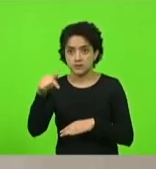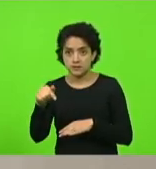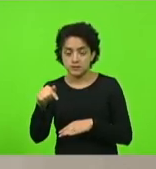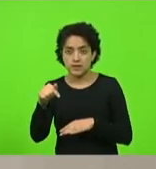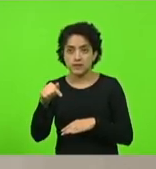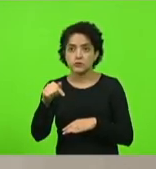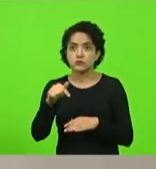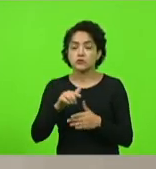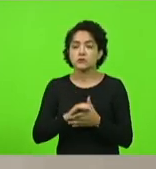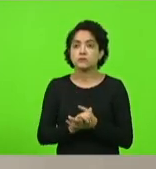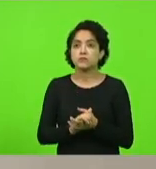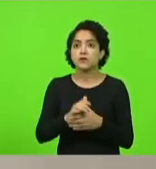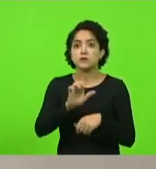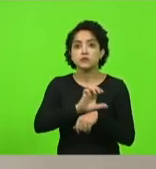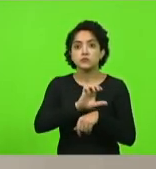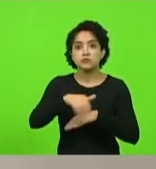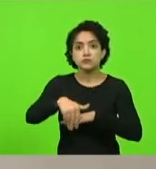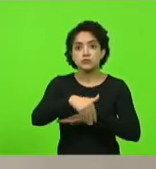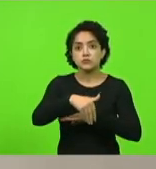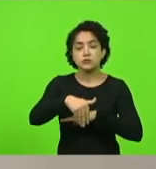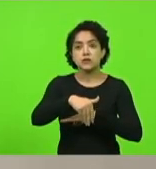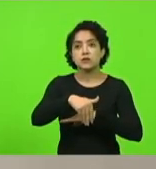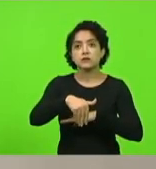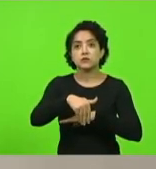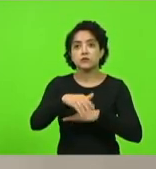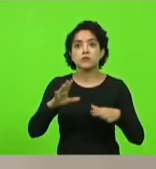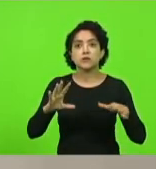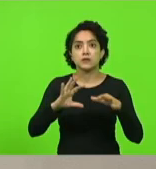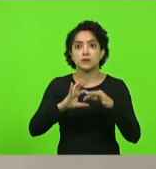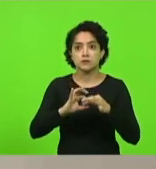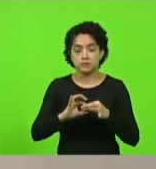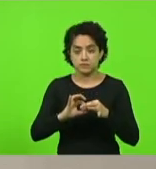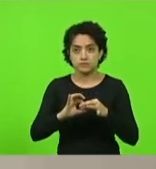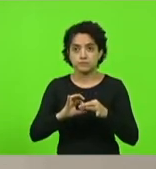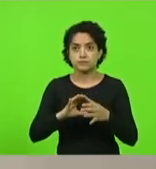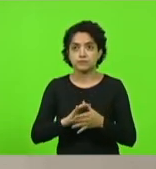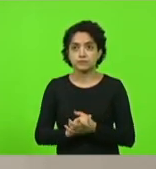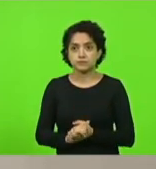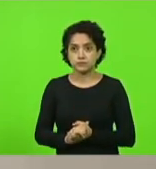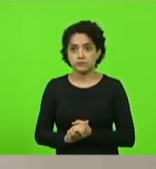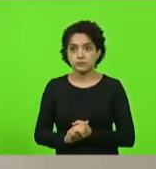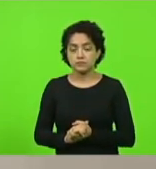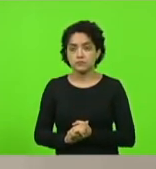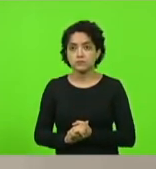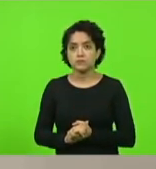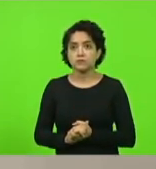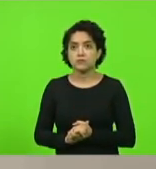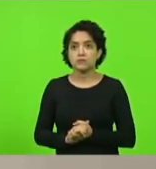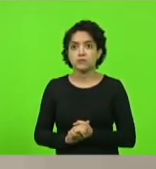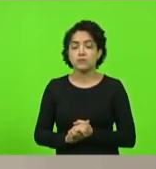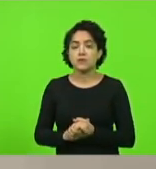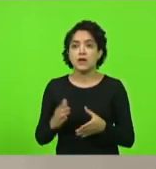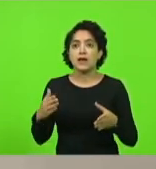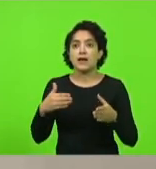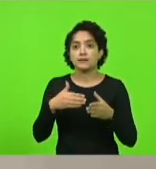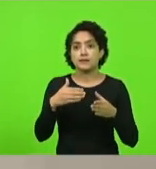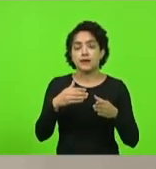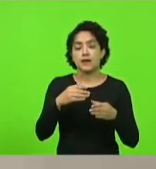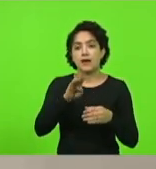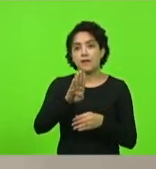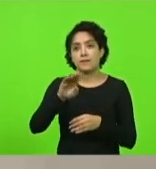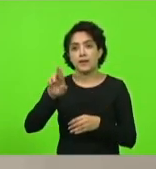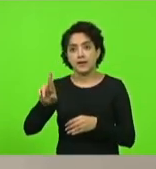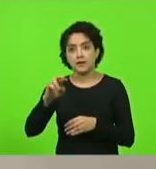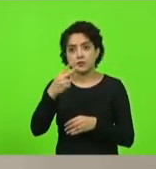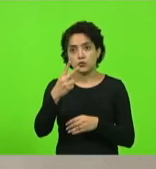a estadualização da estrada dos tropeiros que liga o município de Leoberto Leal, ABR-282.